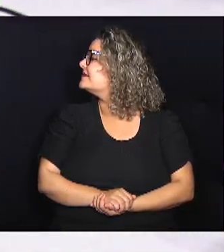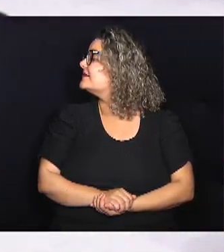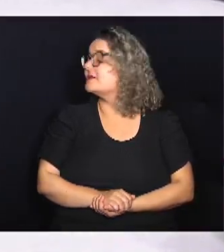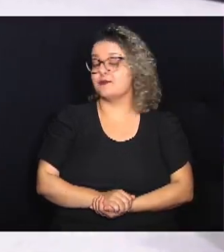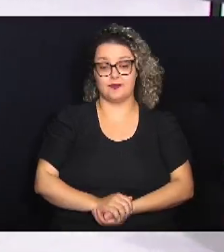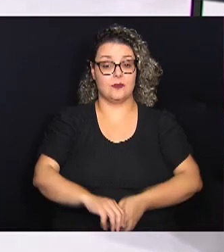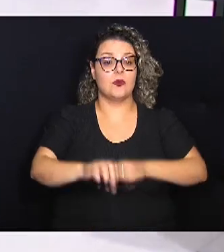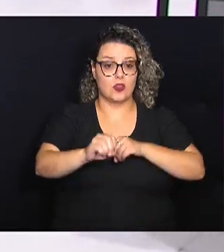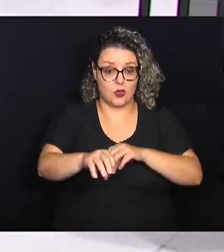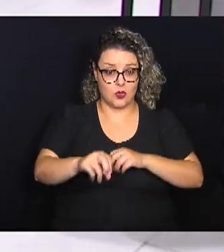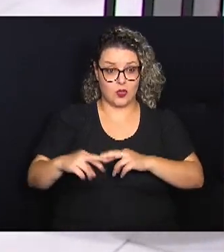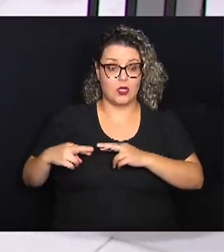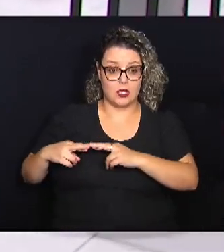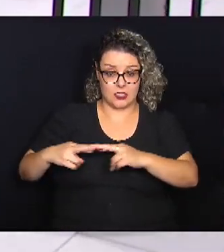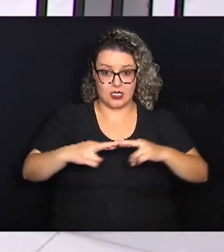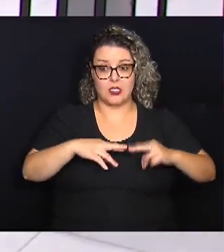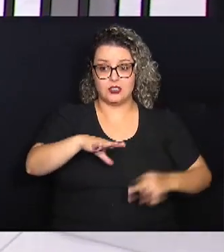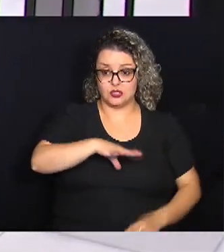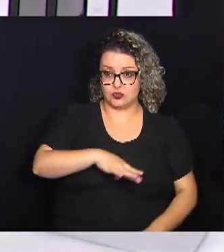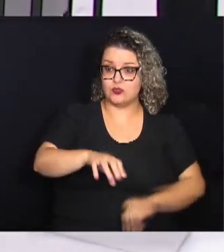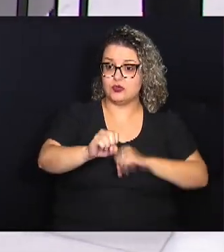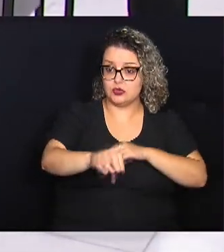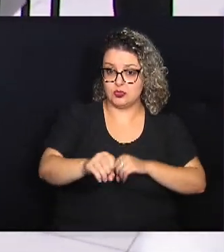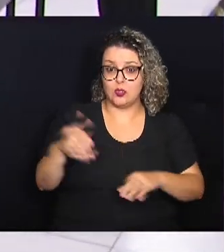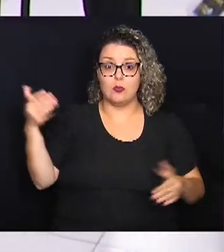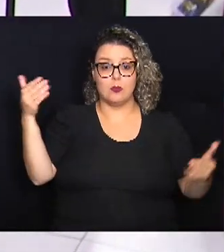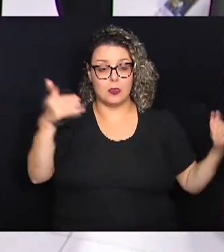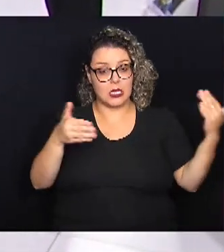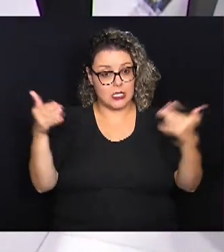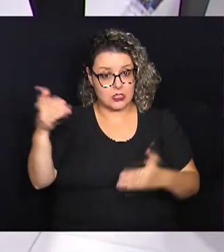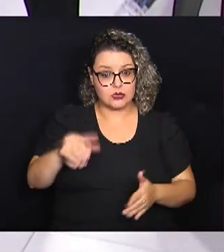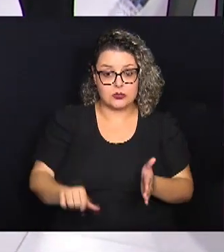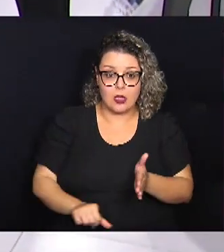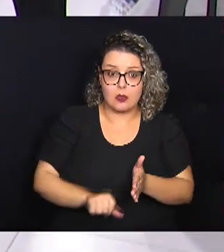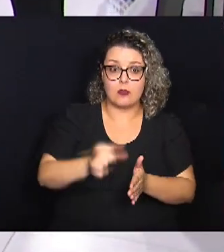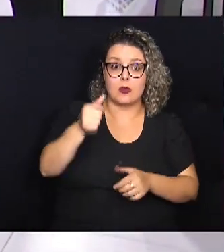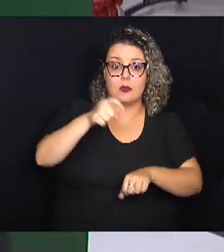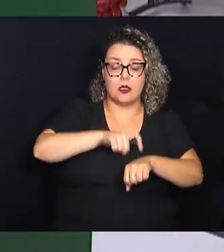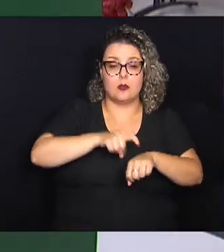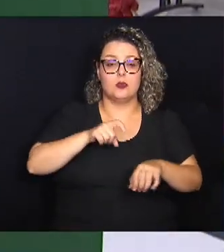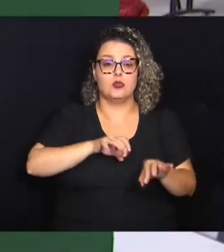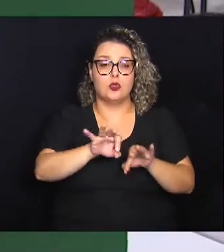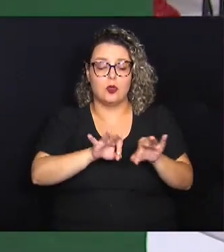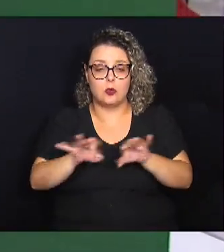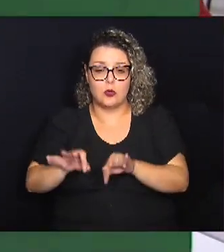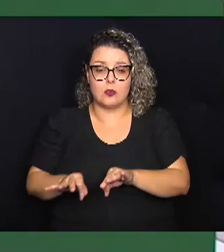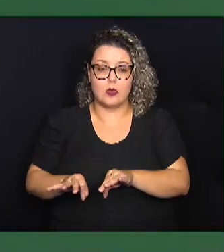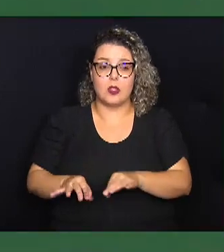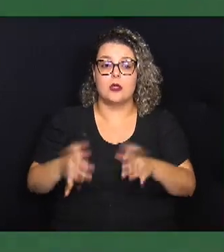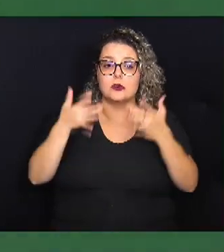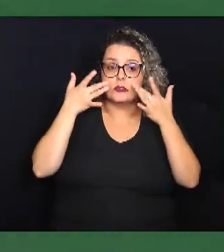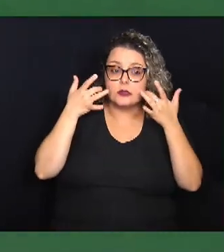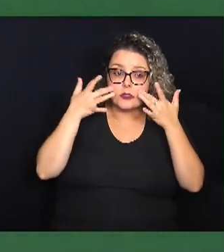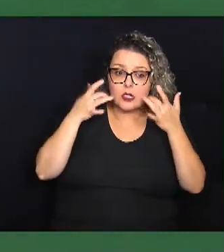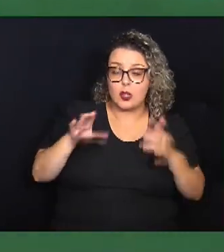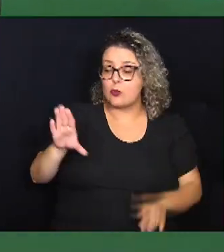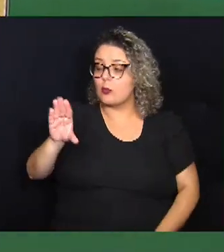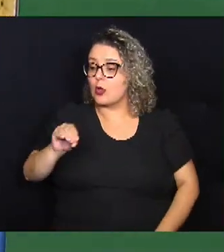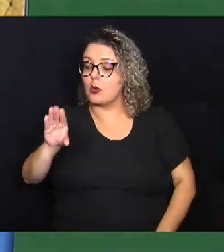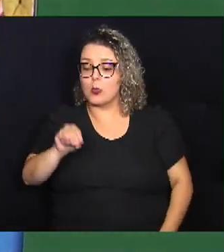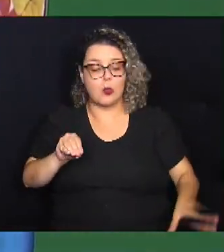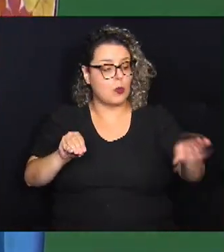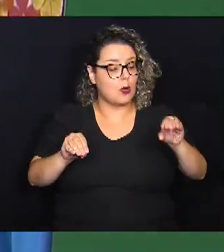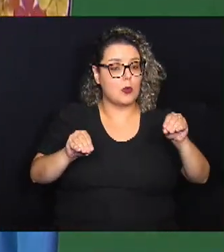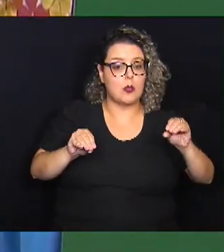Educadores da Rede Municipal de Ensino participaram da primeira etapa do projeto Teatro de Fantoches, realizada pelo